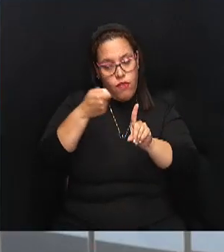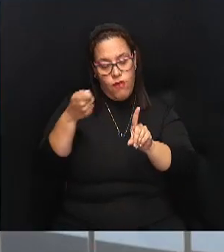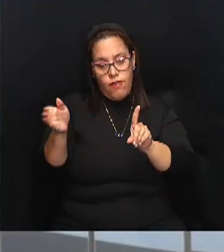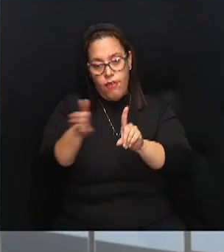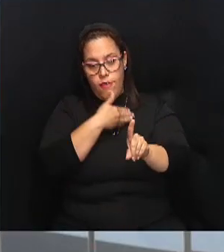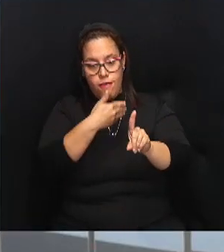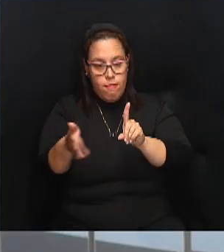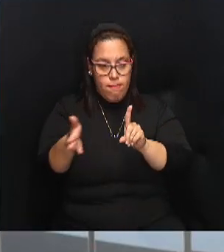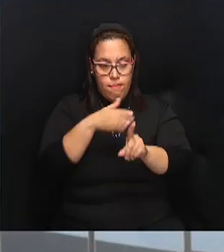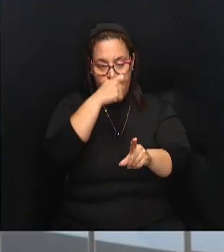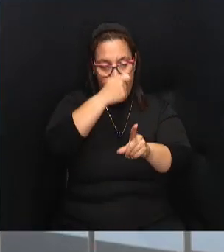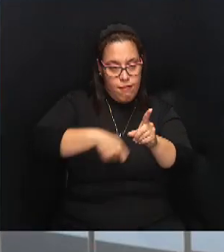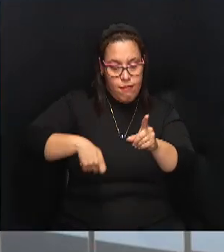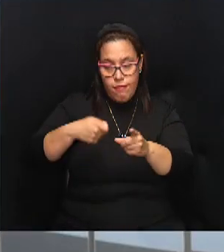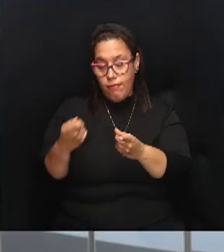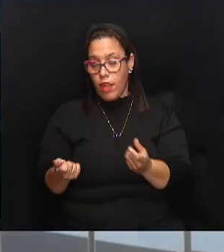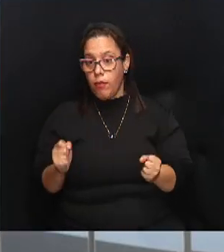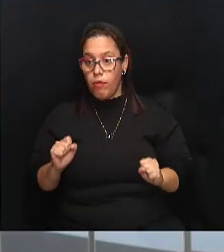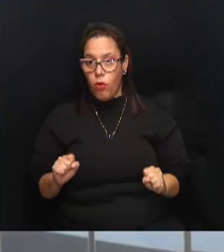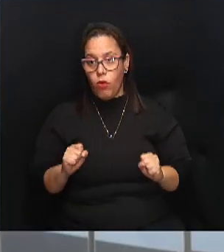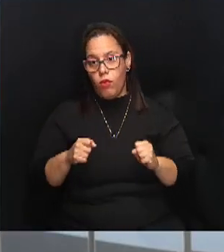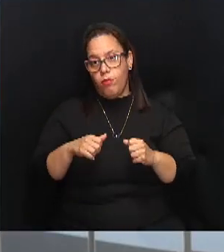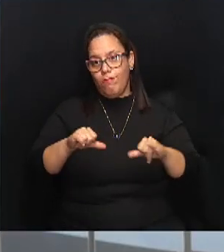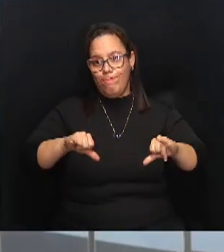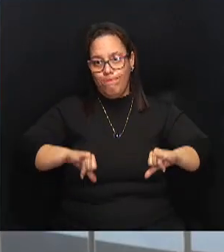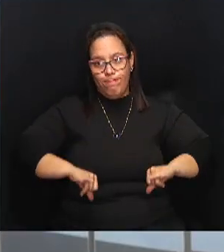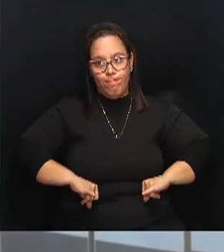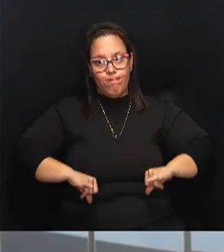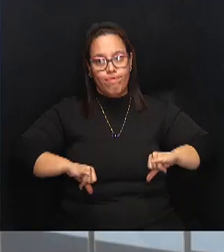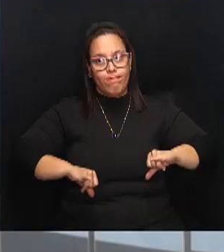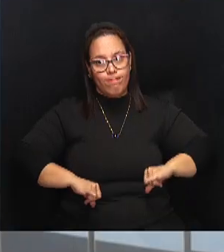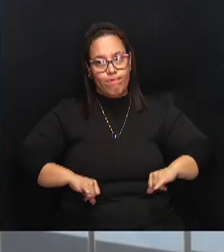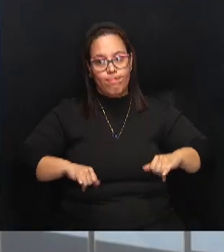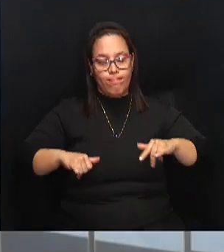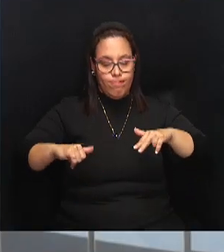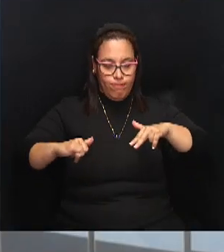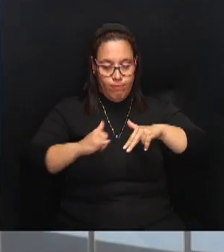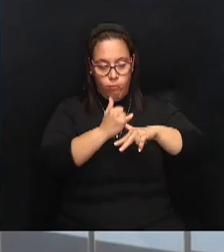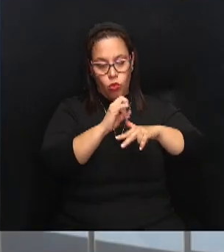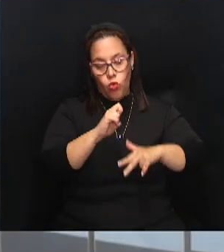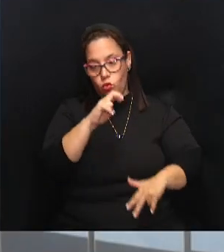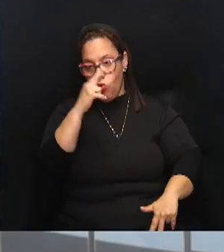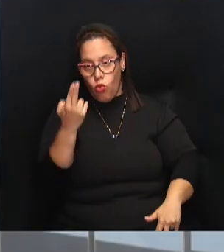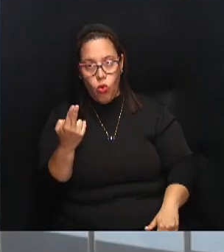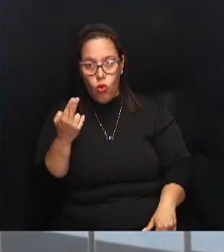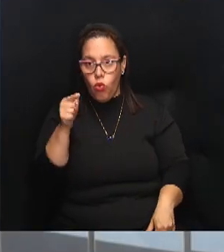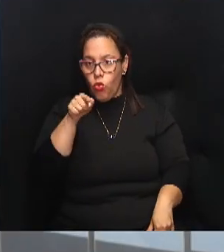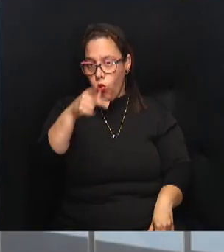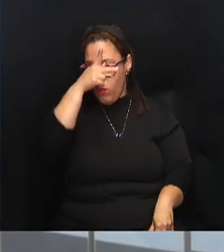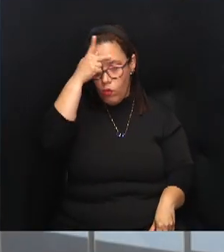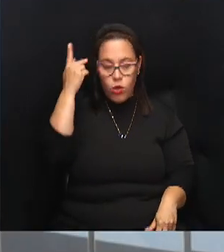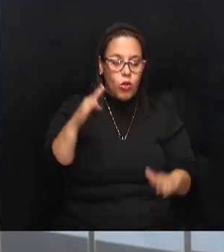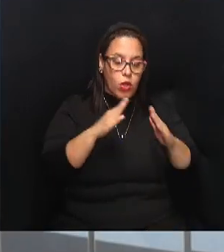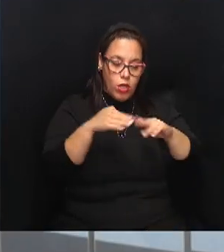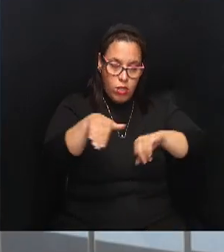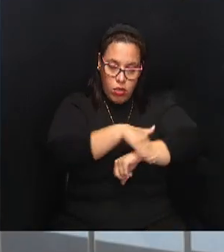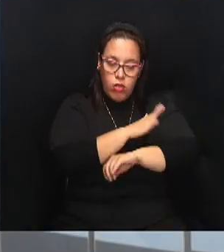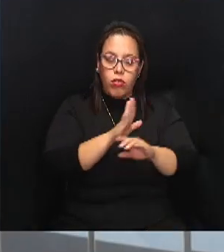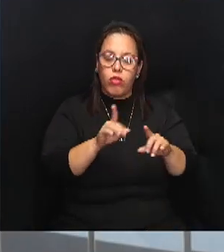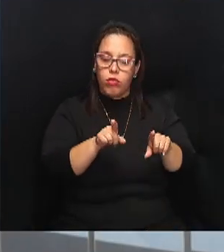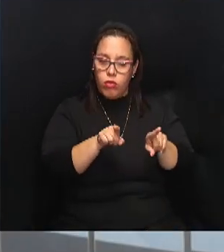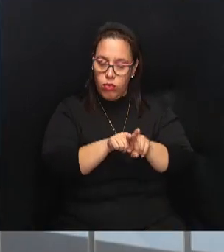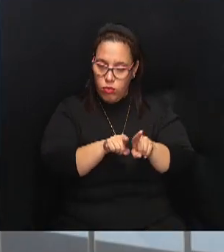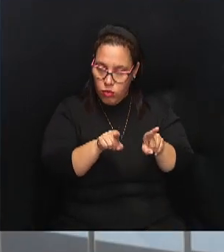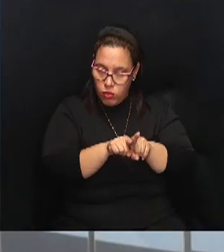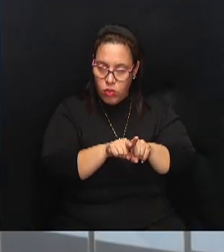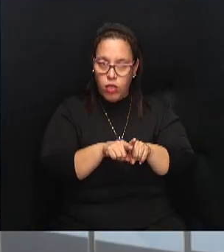estar portando materiais que possam ofender uma vítima ou um outro morador de rua. Então, esse desconforto